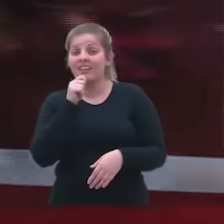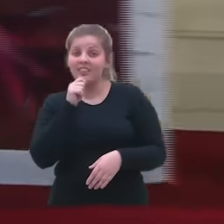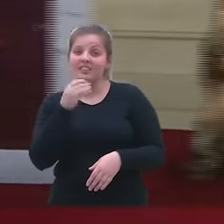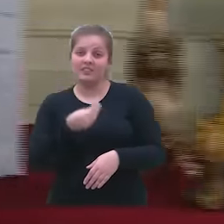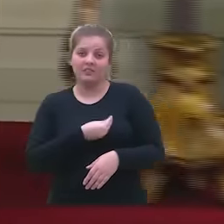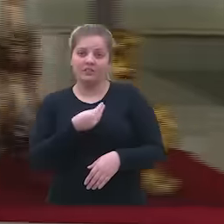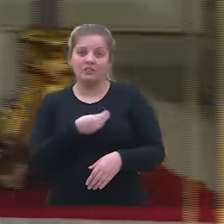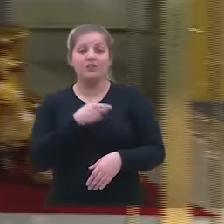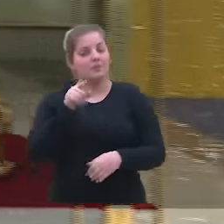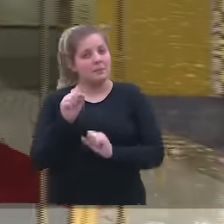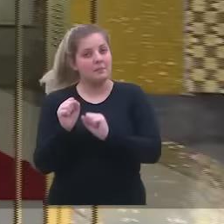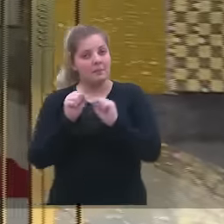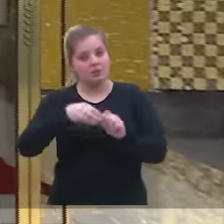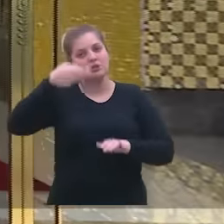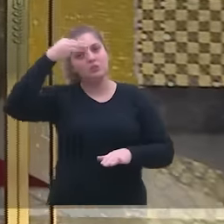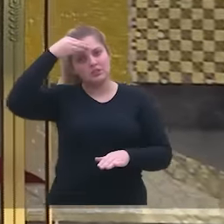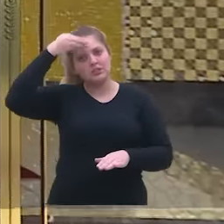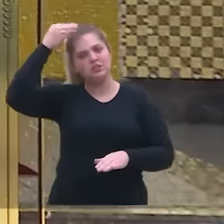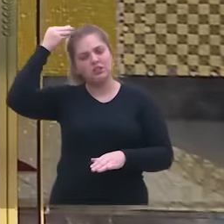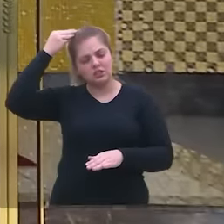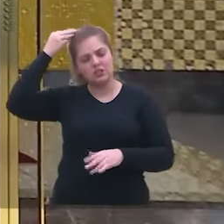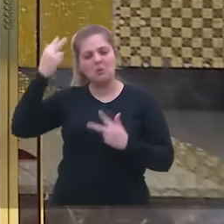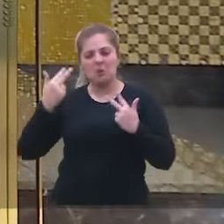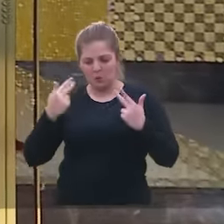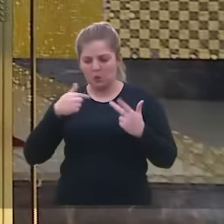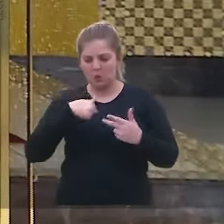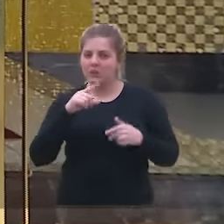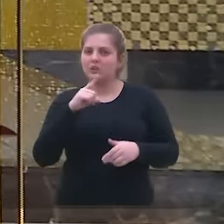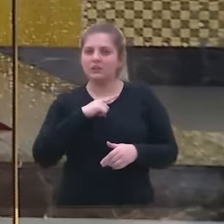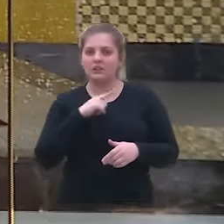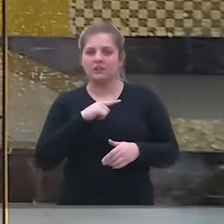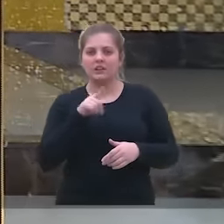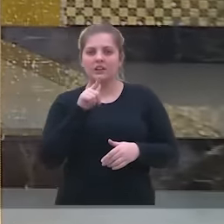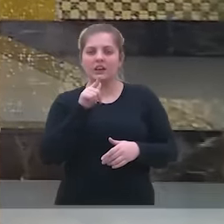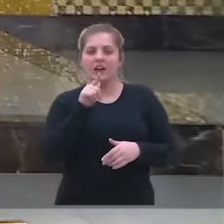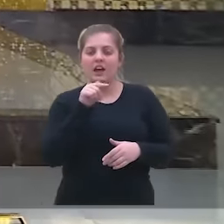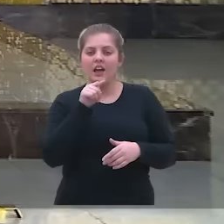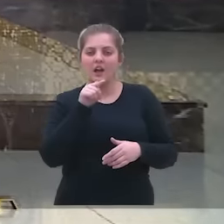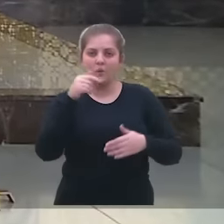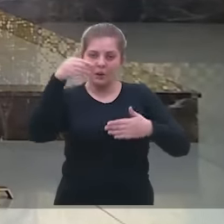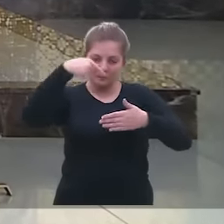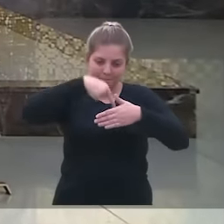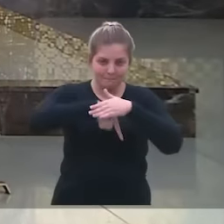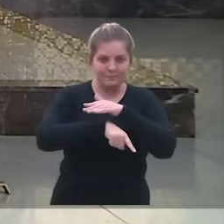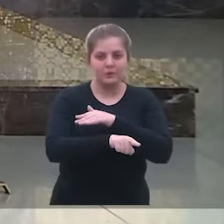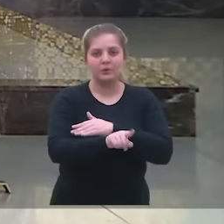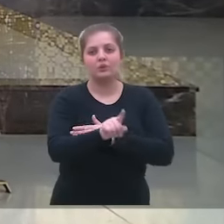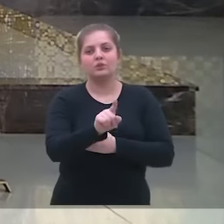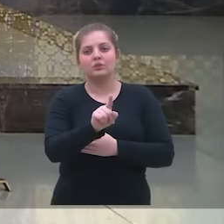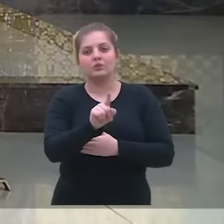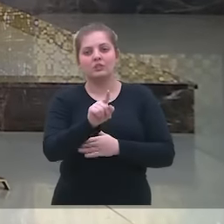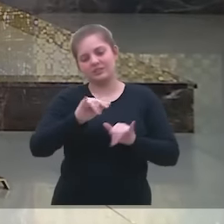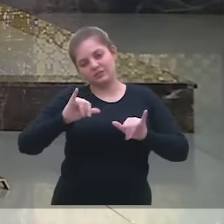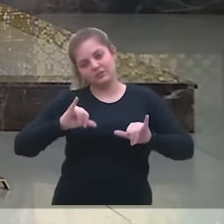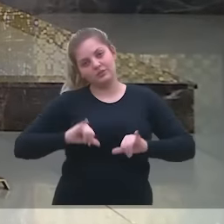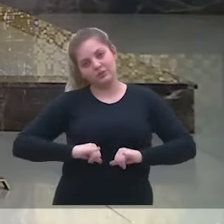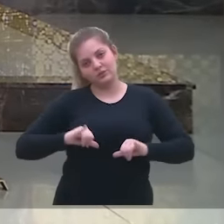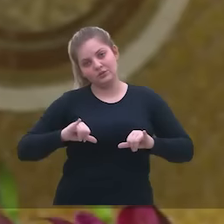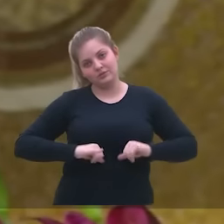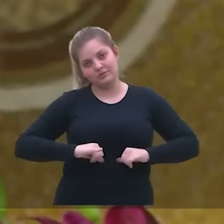pelo meu batismo que batismo é esse águas profundas do